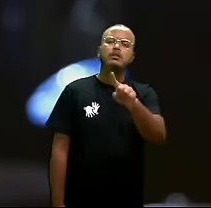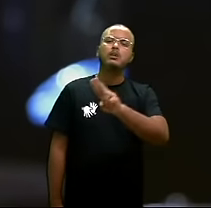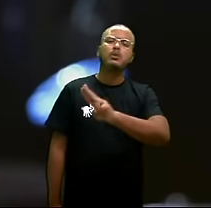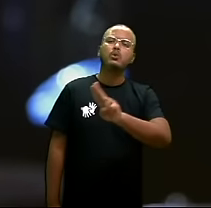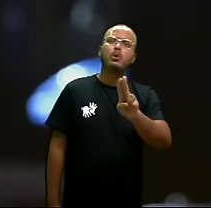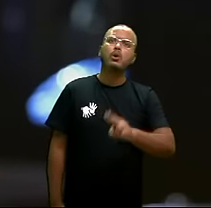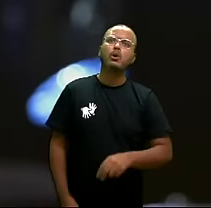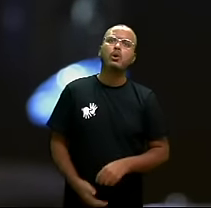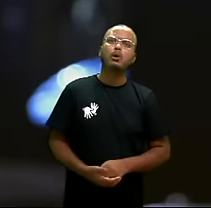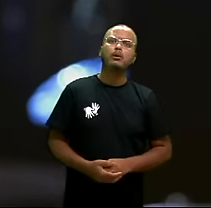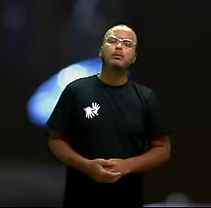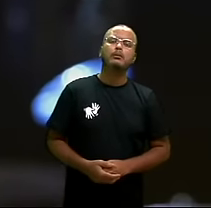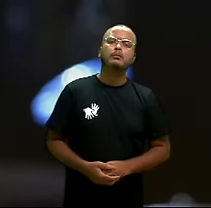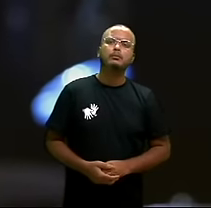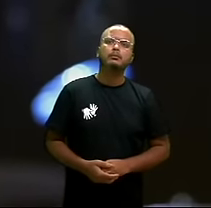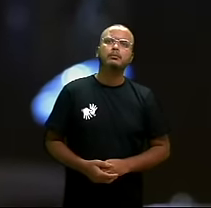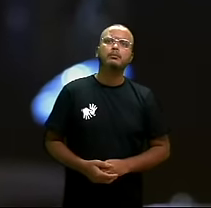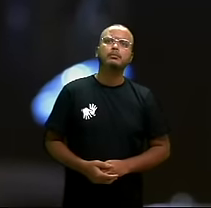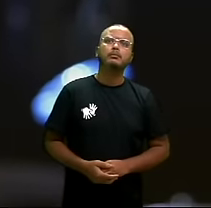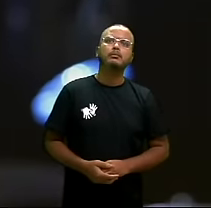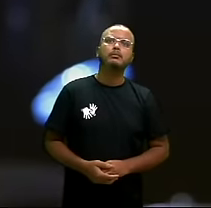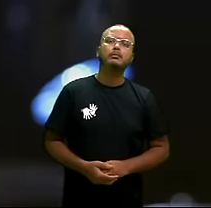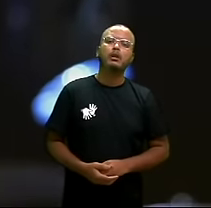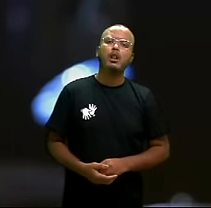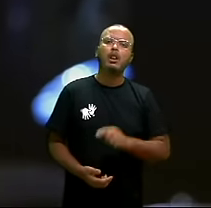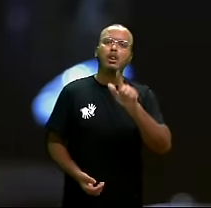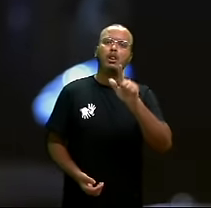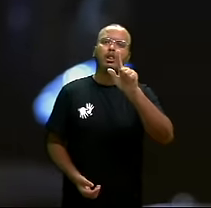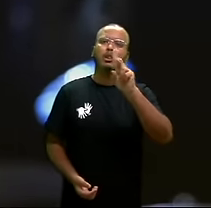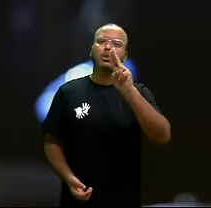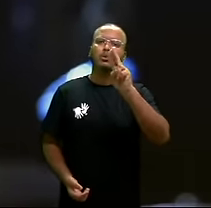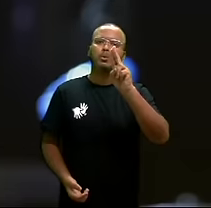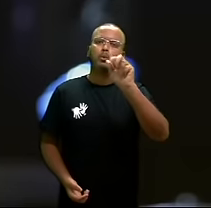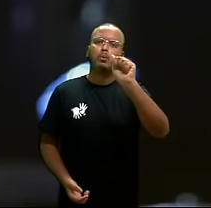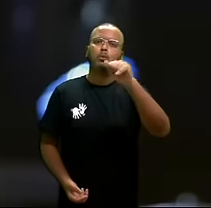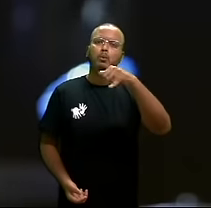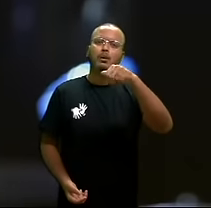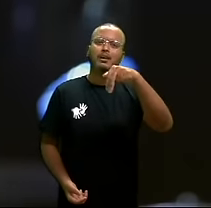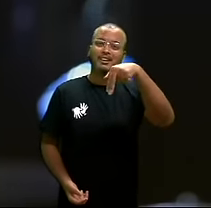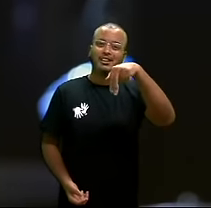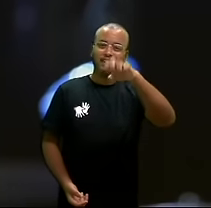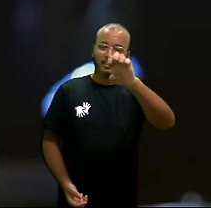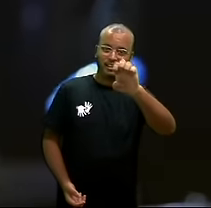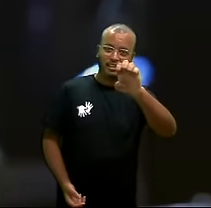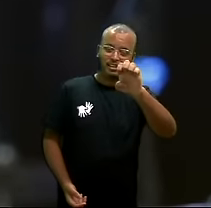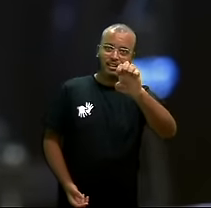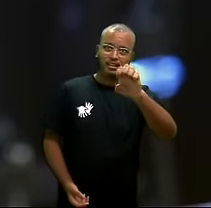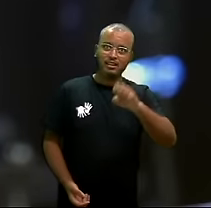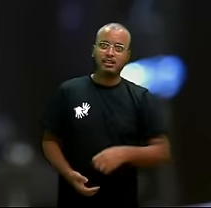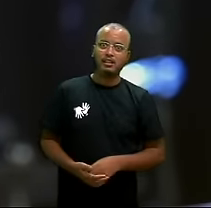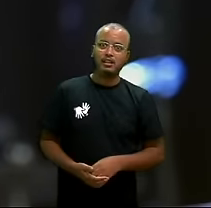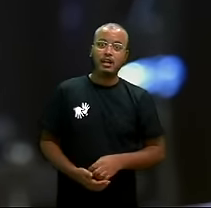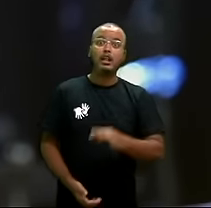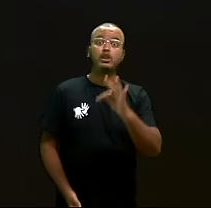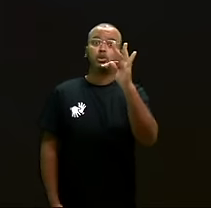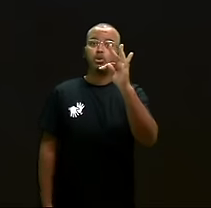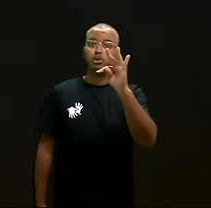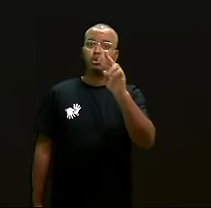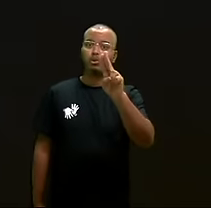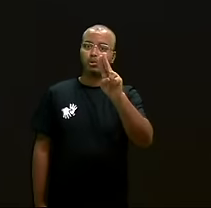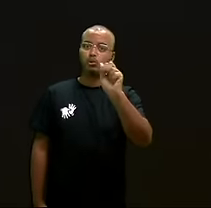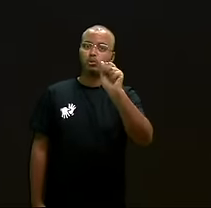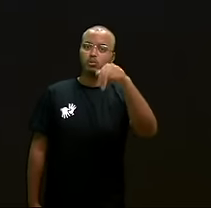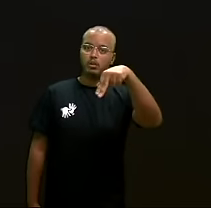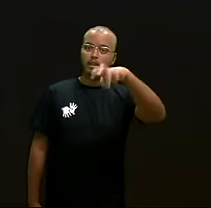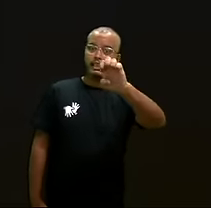boca assim. É. Hã? Luane. Luane. Certo? Luane. Tuane. Ô, Tuane.